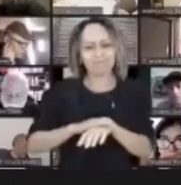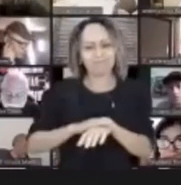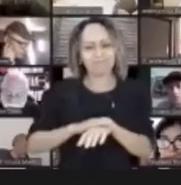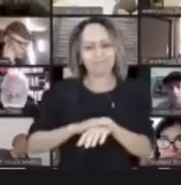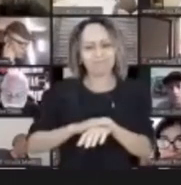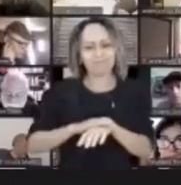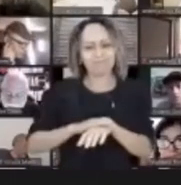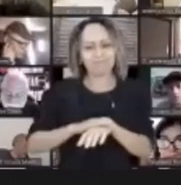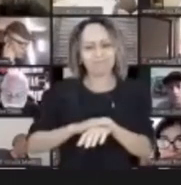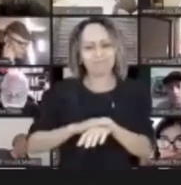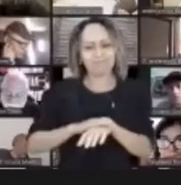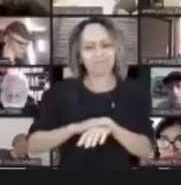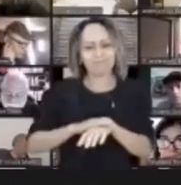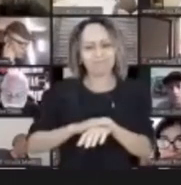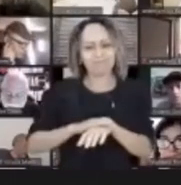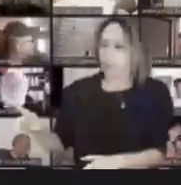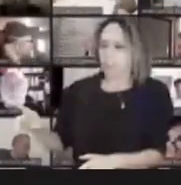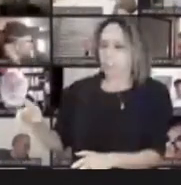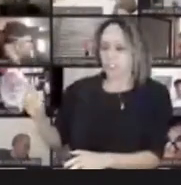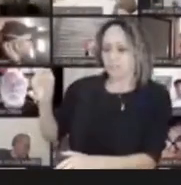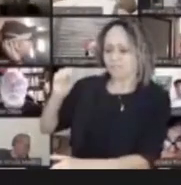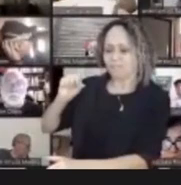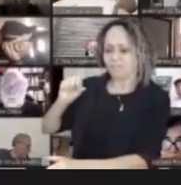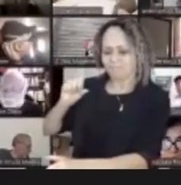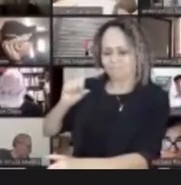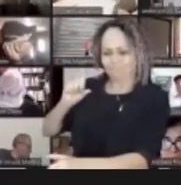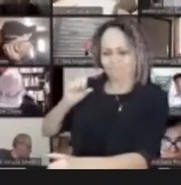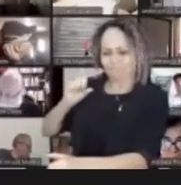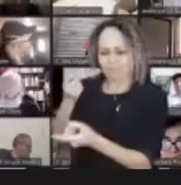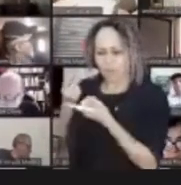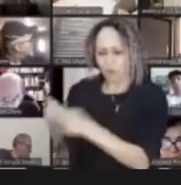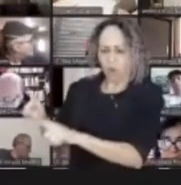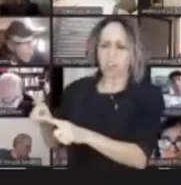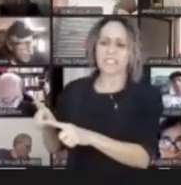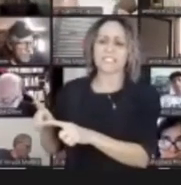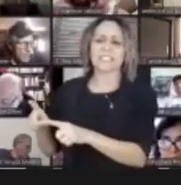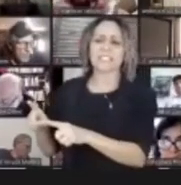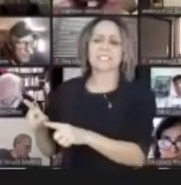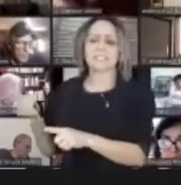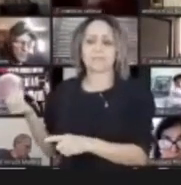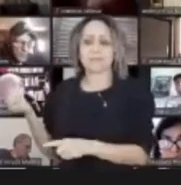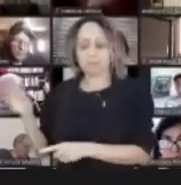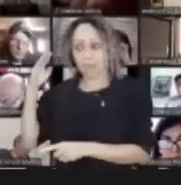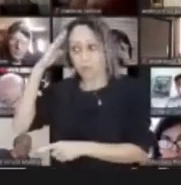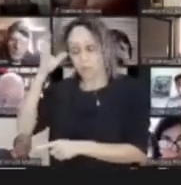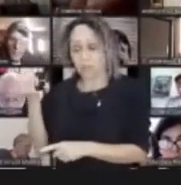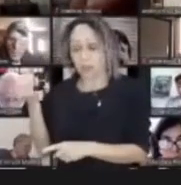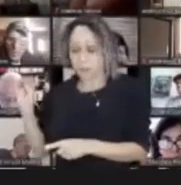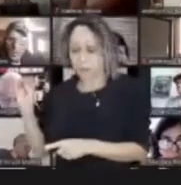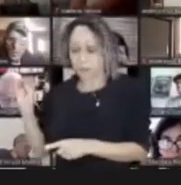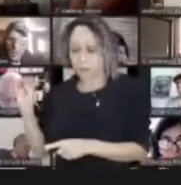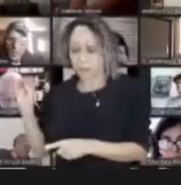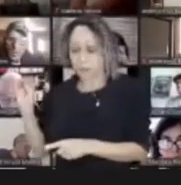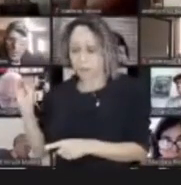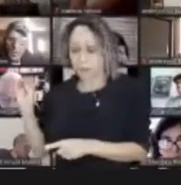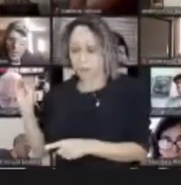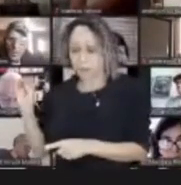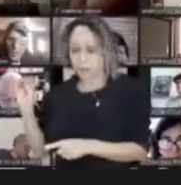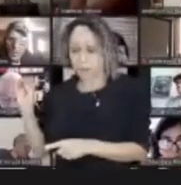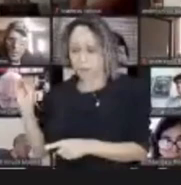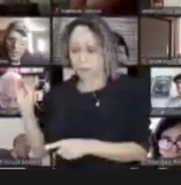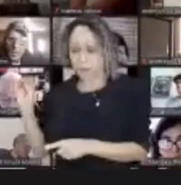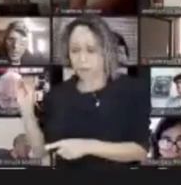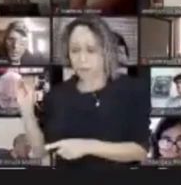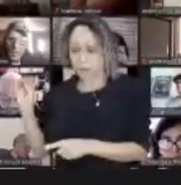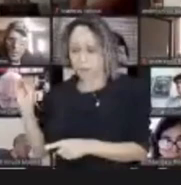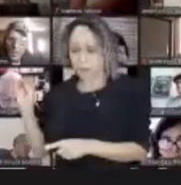conseguir conter os danos que eles podem causar. Isso é uma coisa que é da minha impressão. E a segunda, eu quero pedir muito, eu